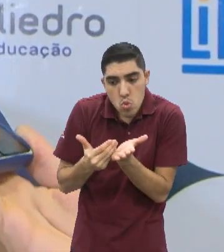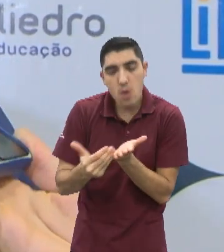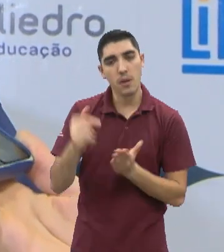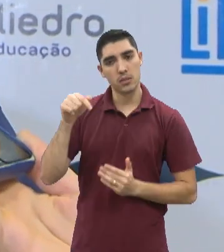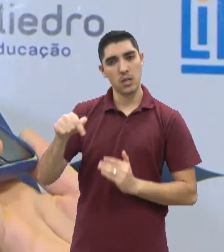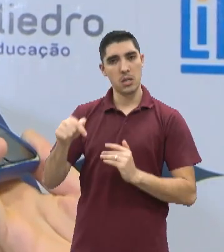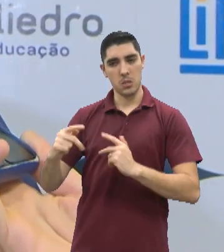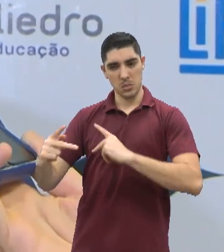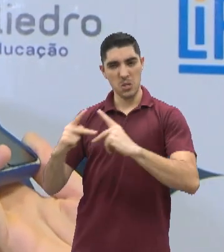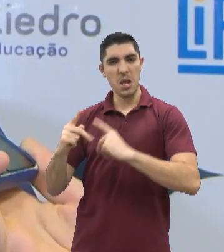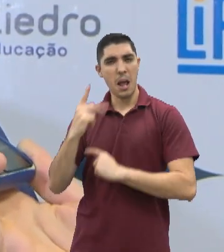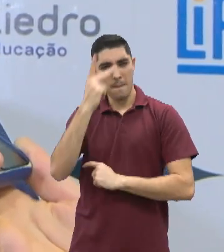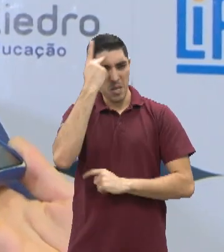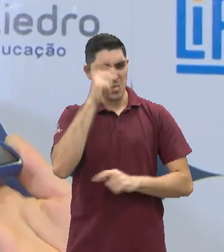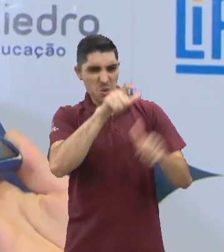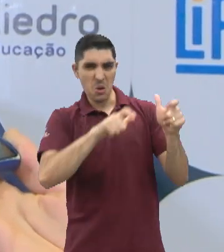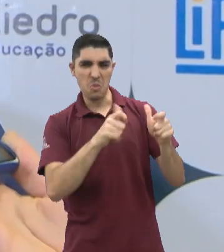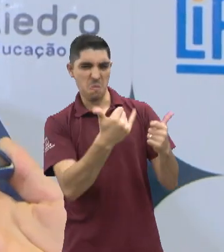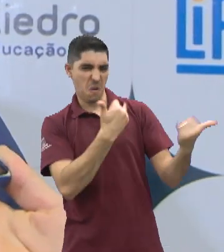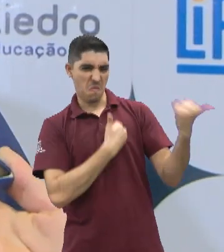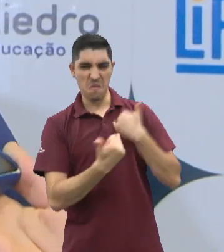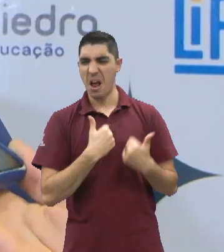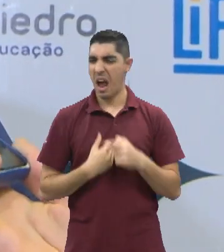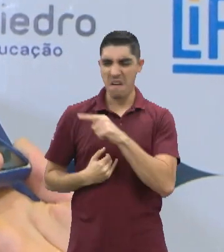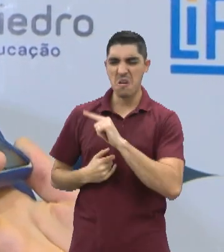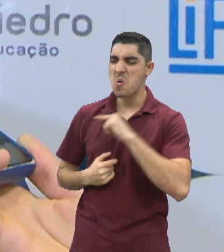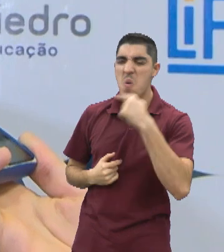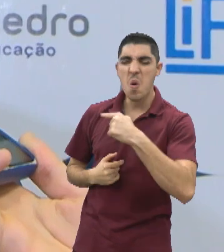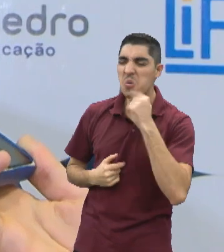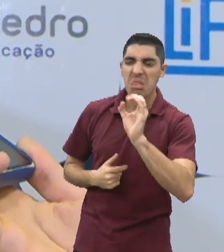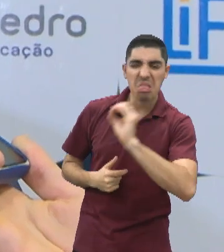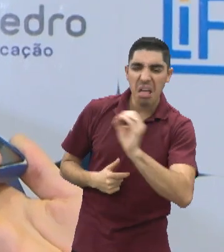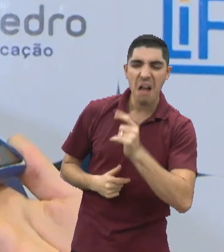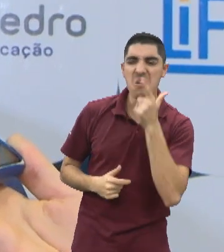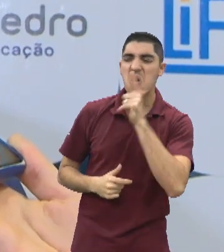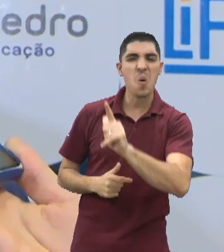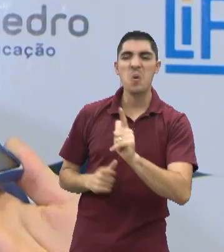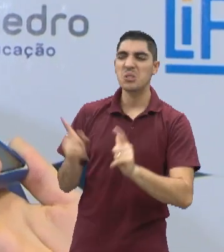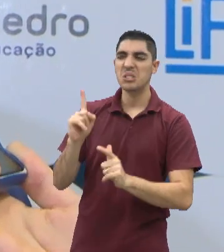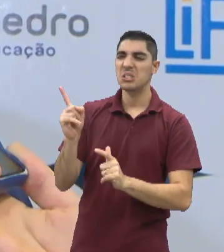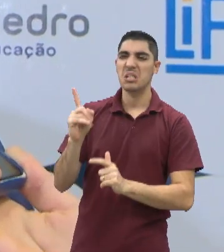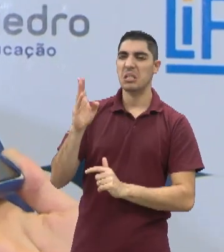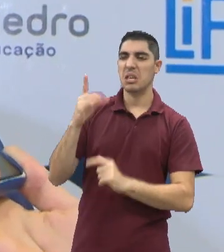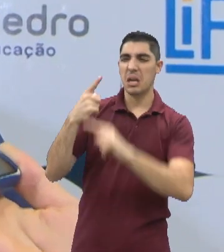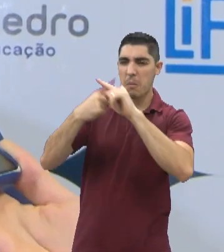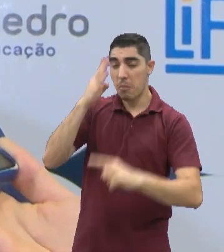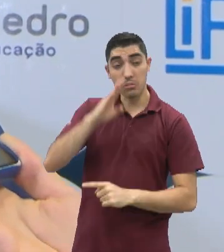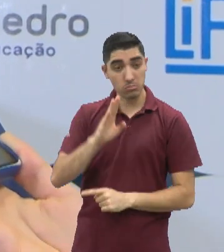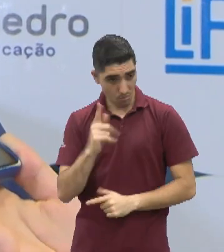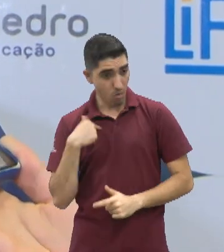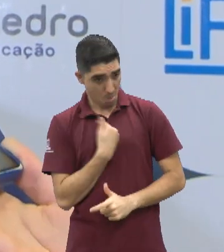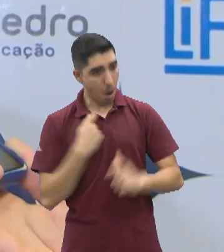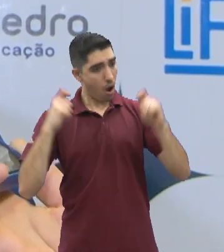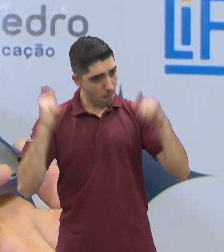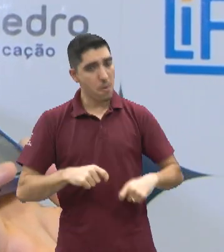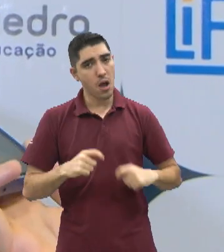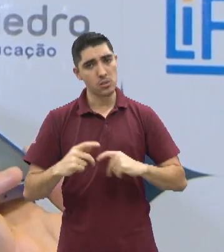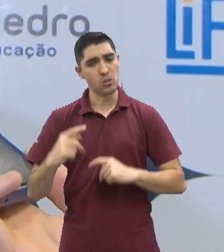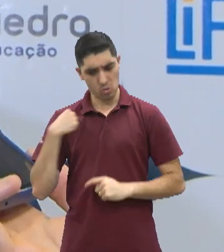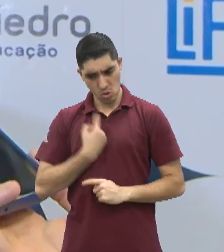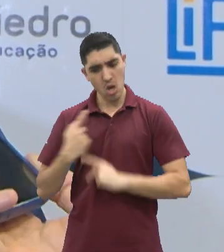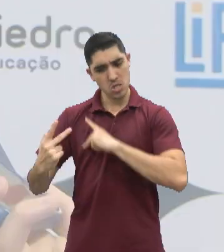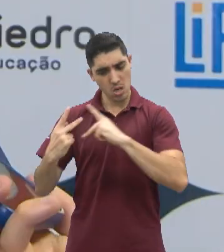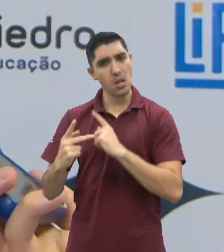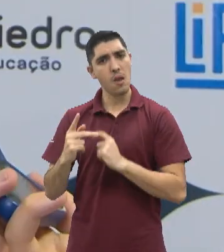a gente ia ter que provar, perdemos peças-chaves. Eu acho que a gente mostrou, não eu, né? A gente acabou mostrando a nossa força e